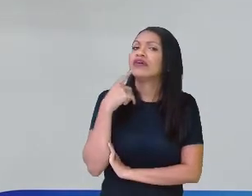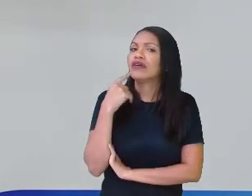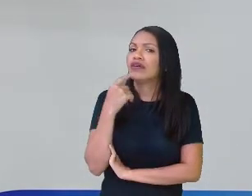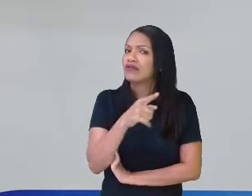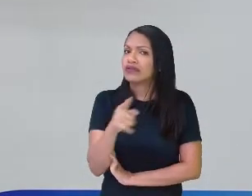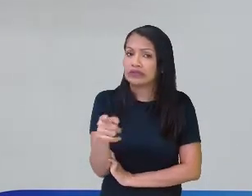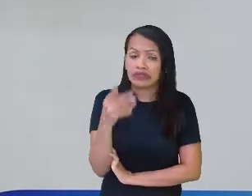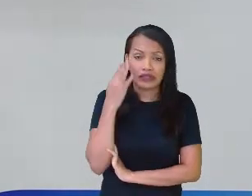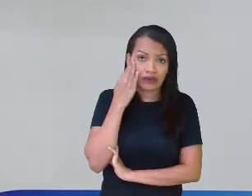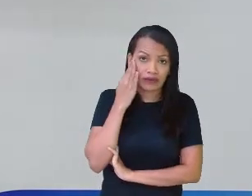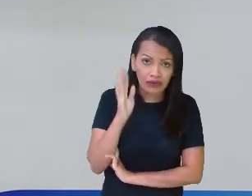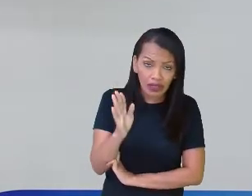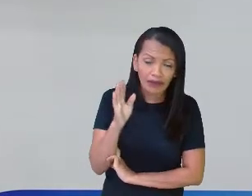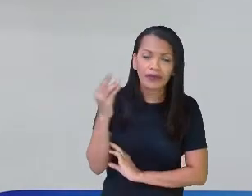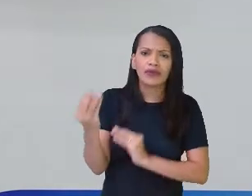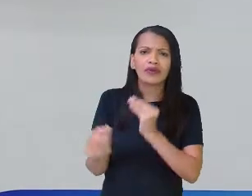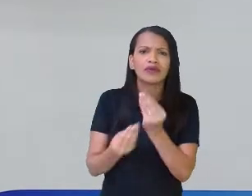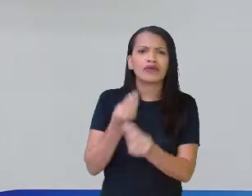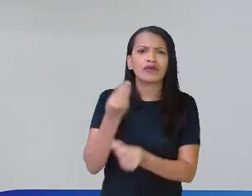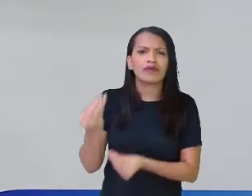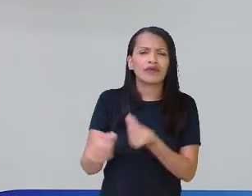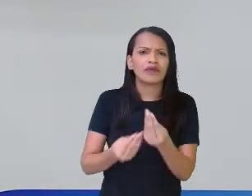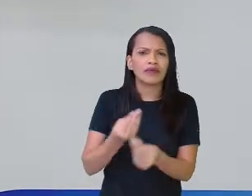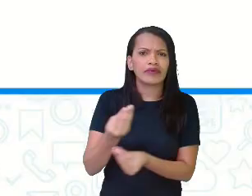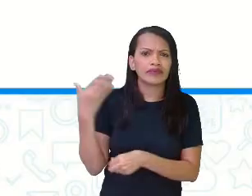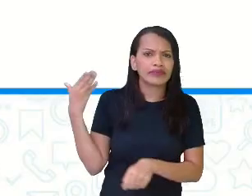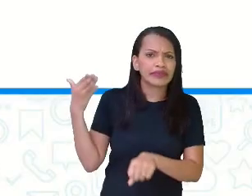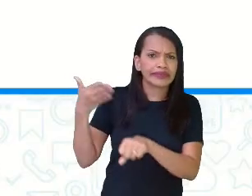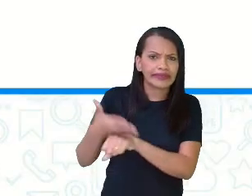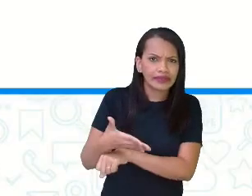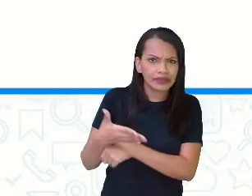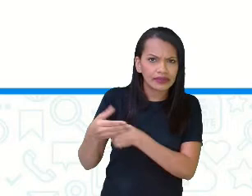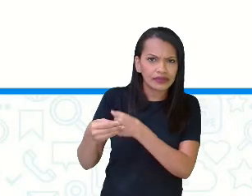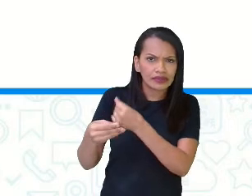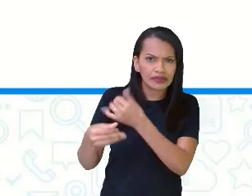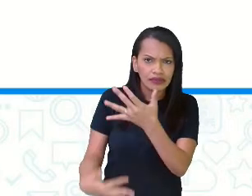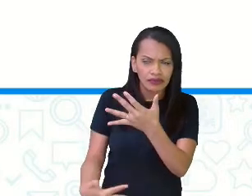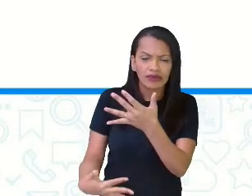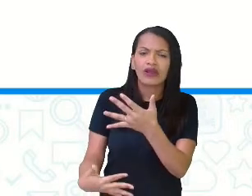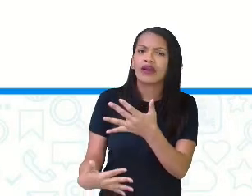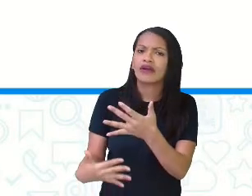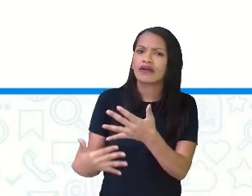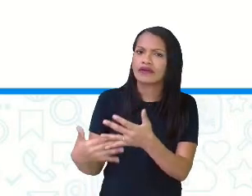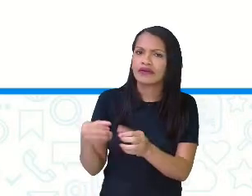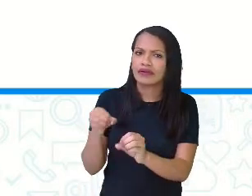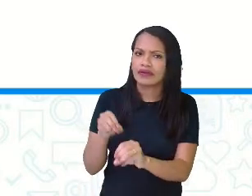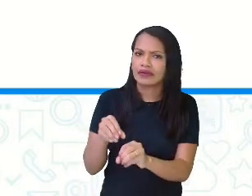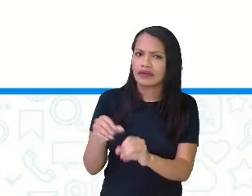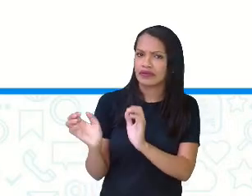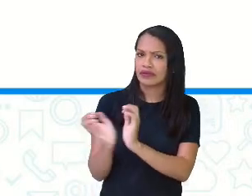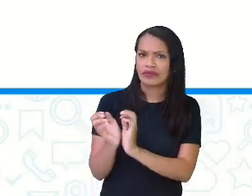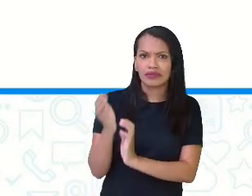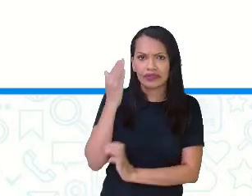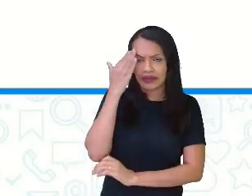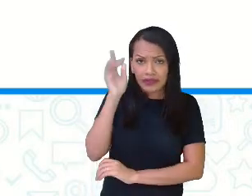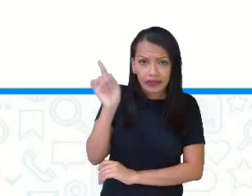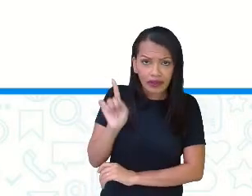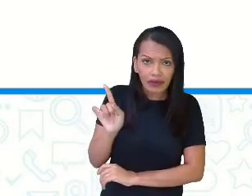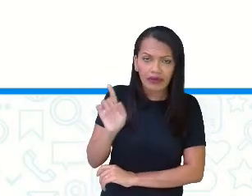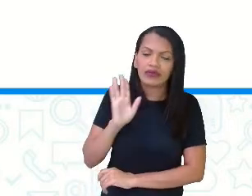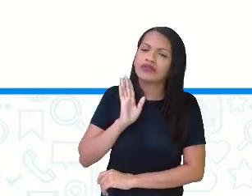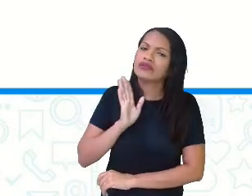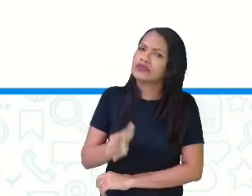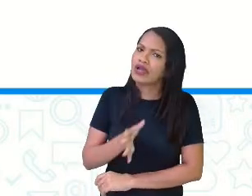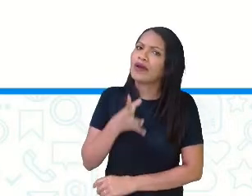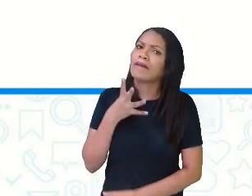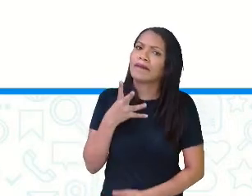não sabe como entrar no chat do Educa? Sabe não? Já baixou o